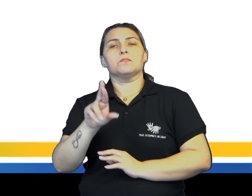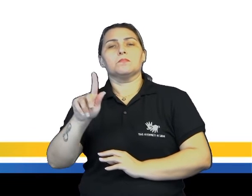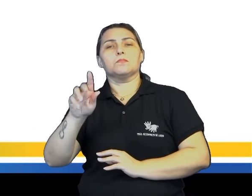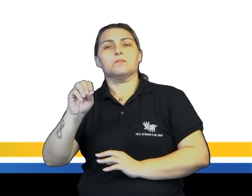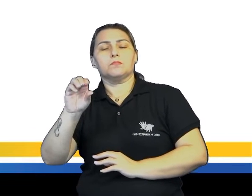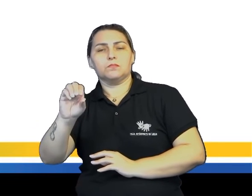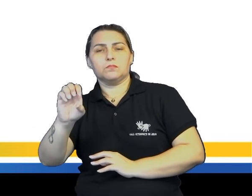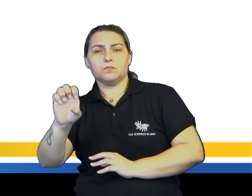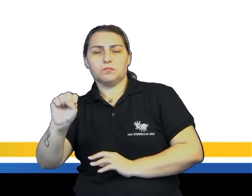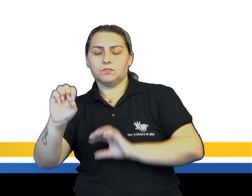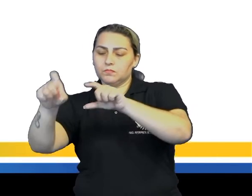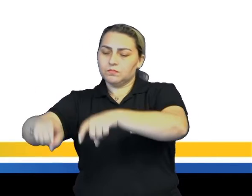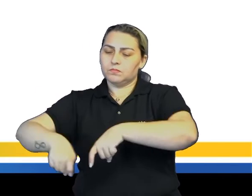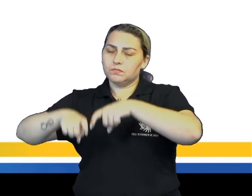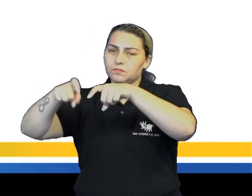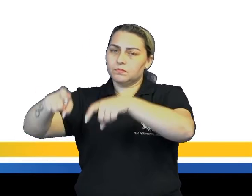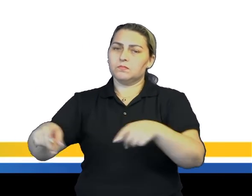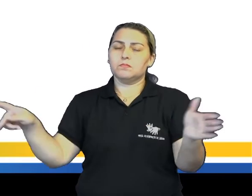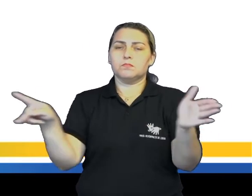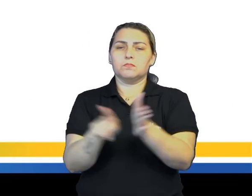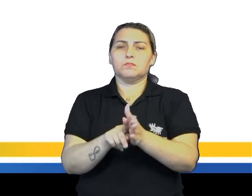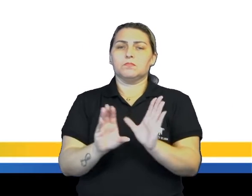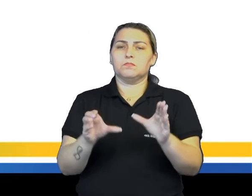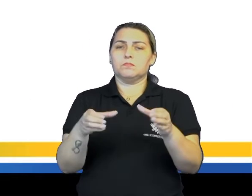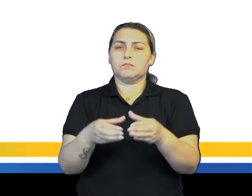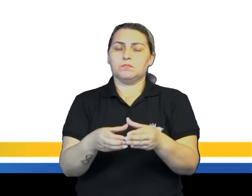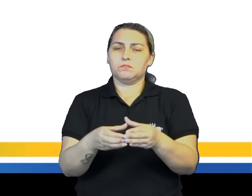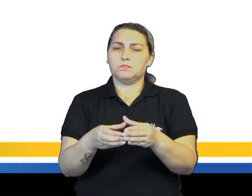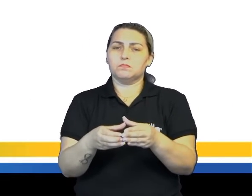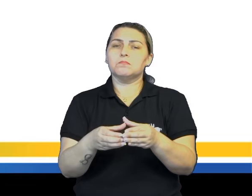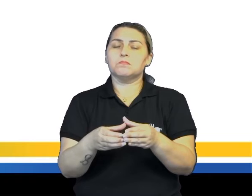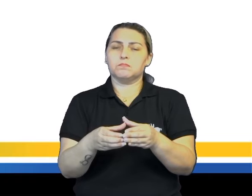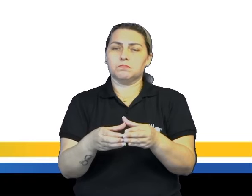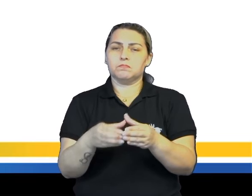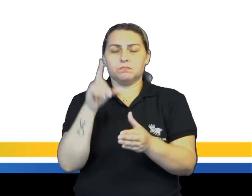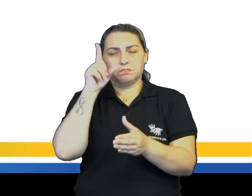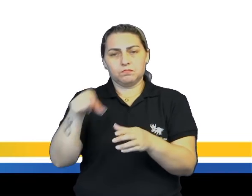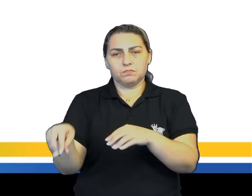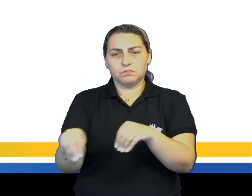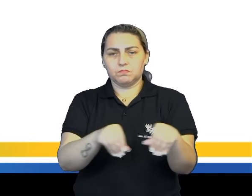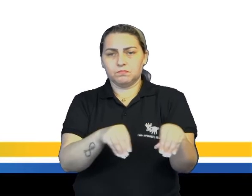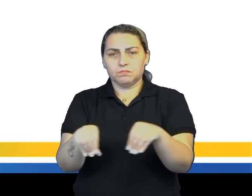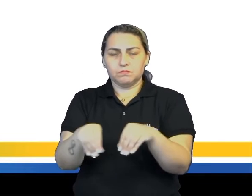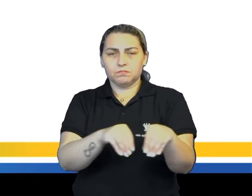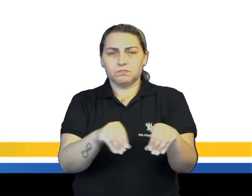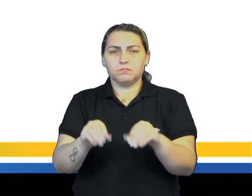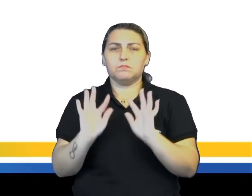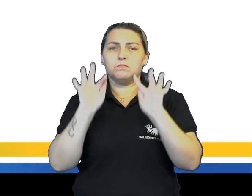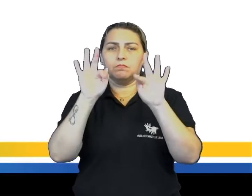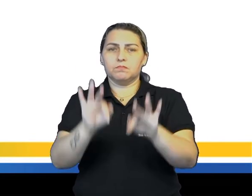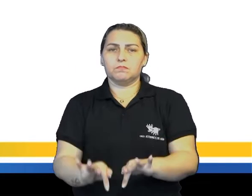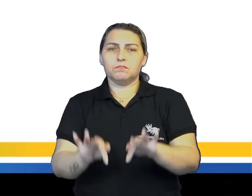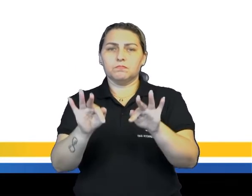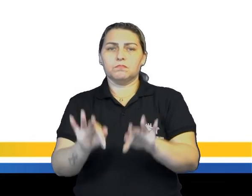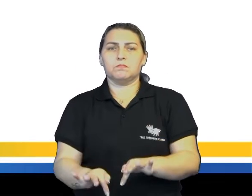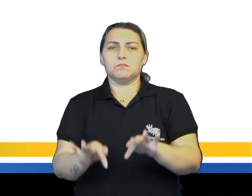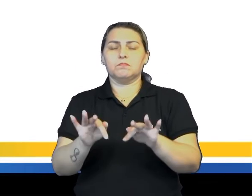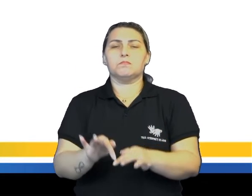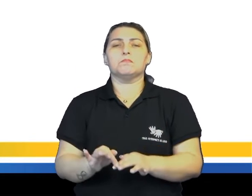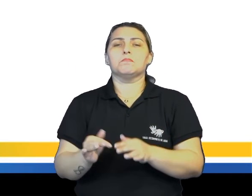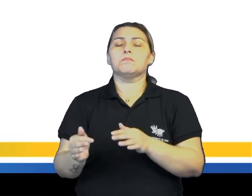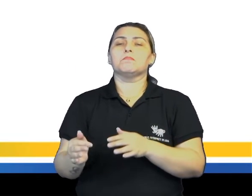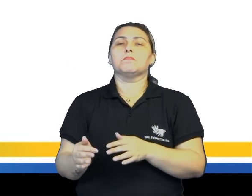os agricultores que formavam a classe dos pequenos proprietários de terra ainda existente. E, por fim, no extrato